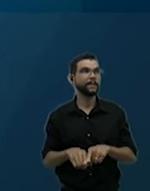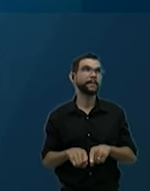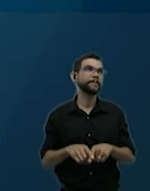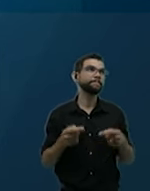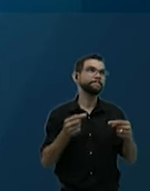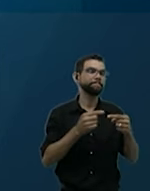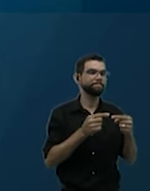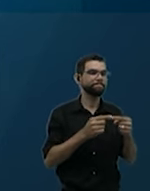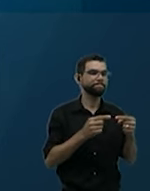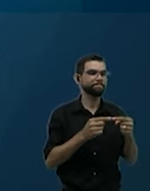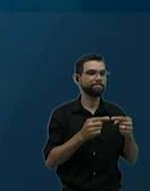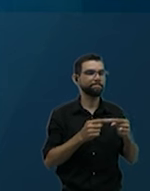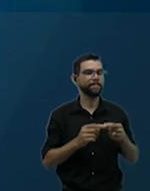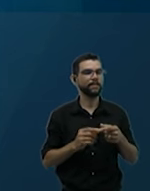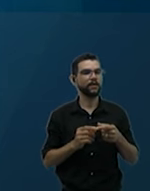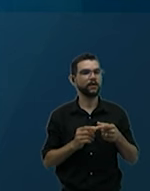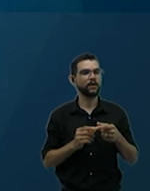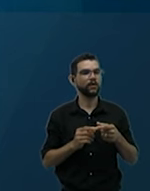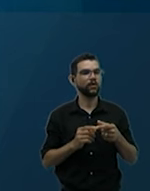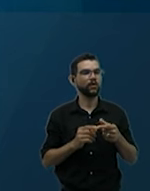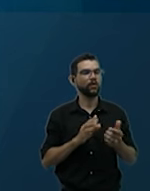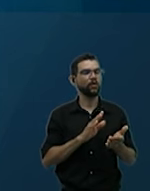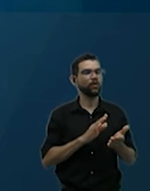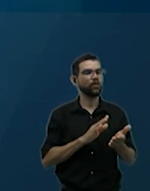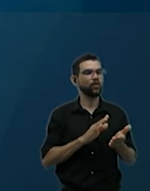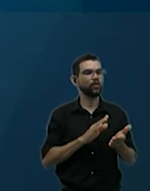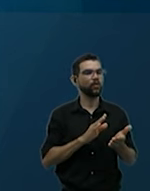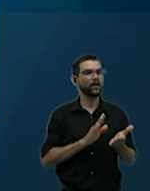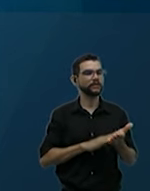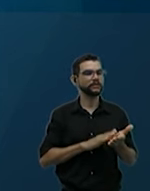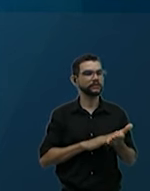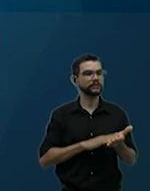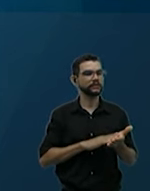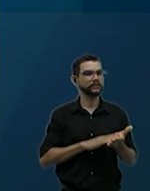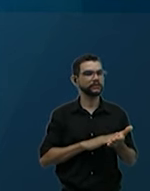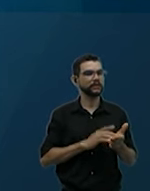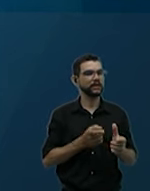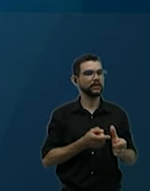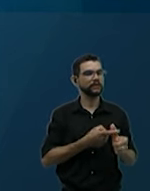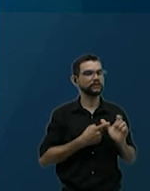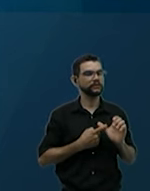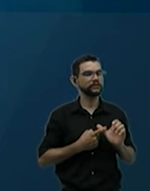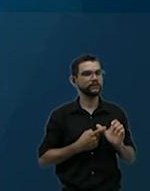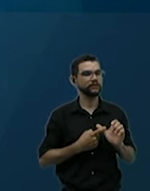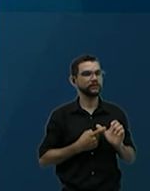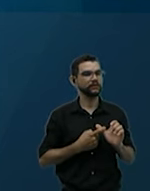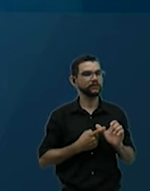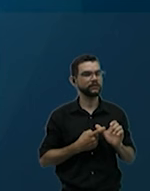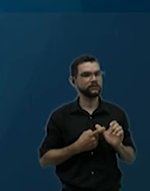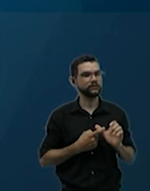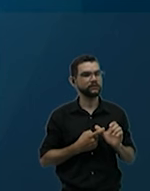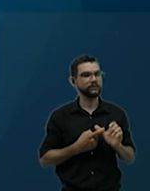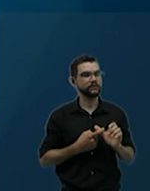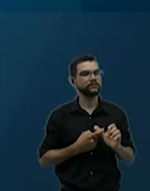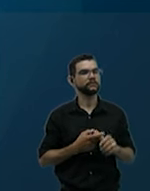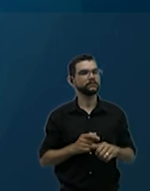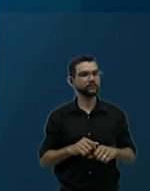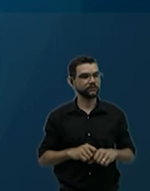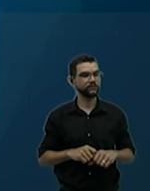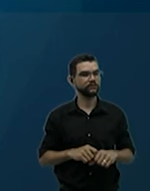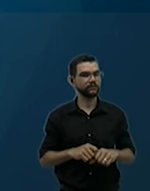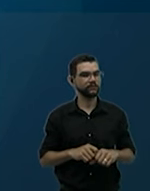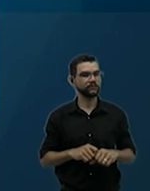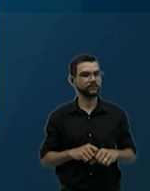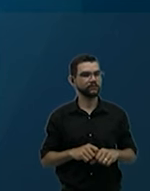corte que se faz aqui, no município de São Paulo, é o primeiro ponto, a primeira questão, e envolve o artigo 130 do CTN,